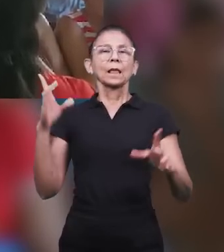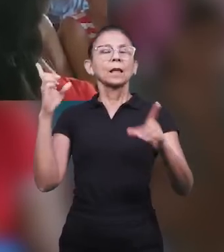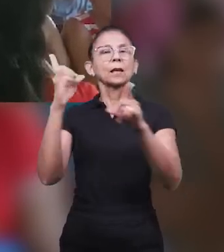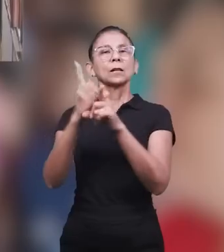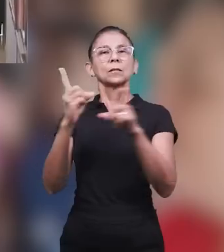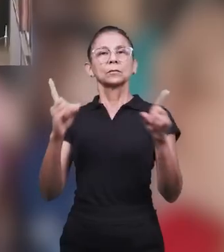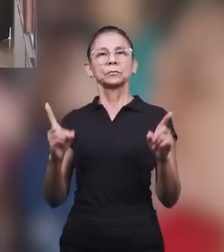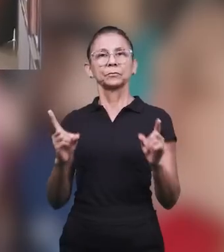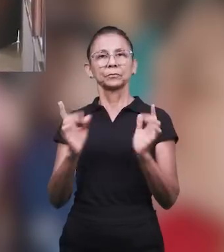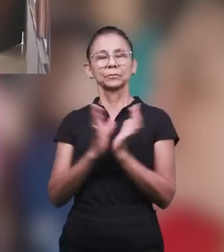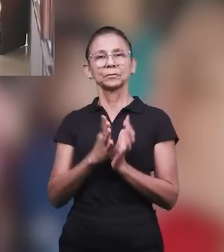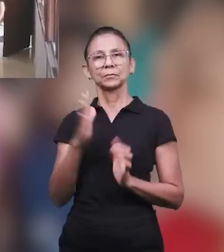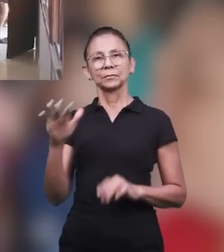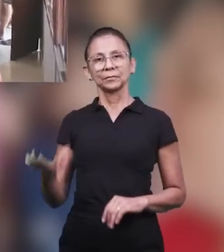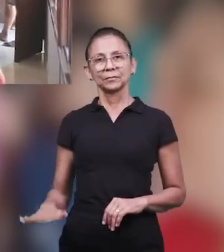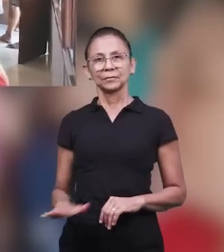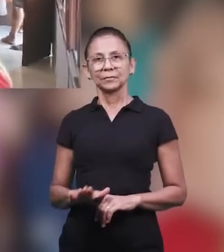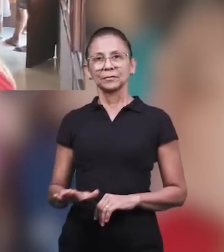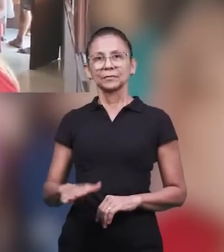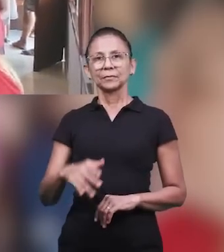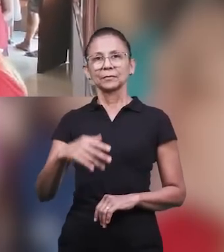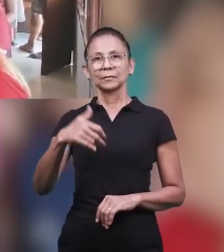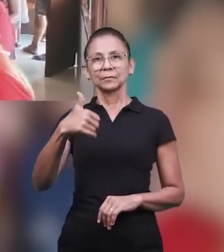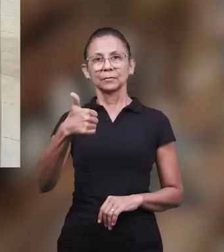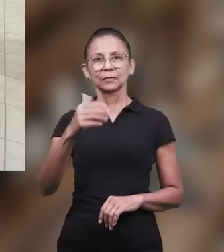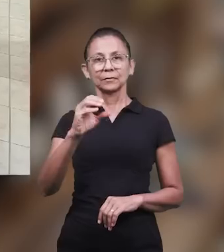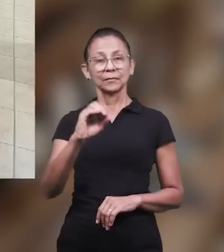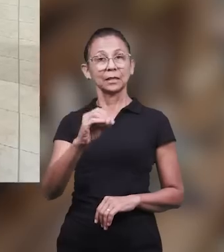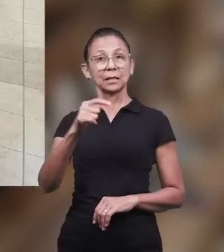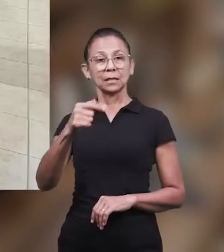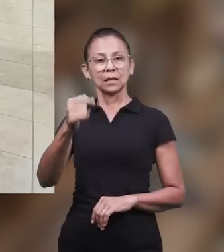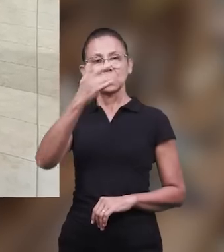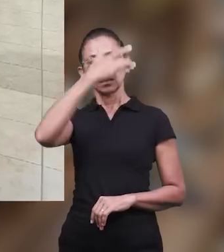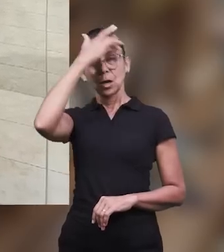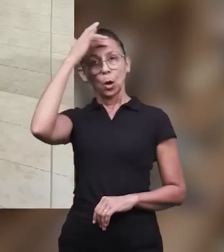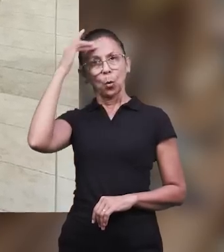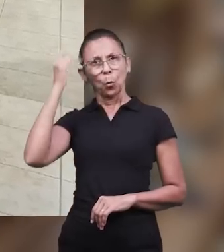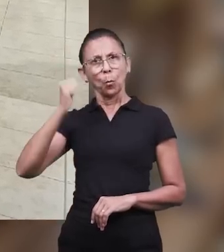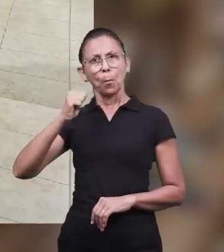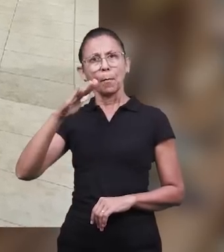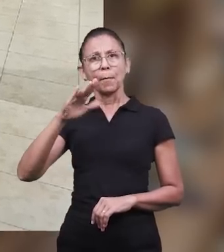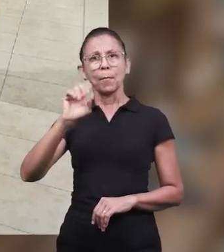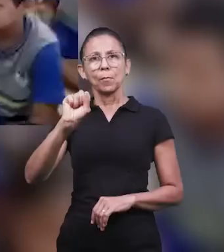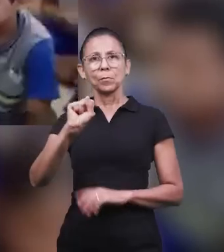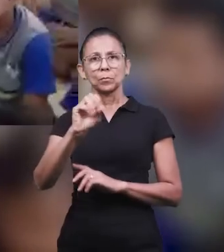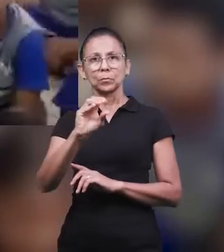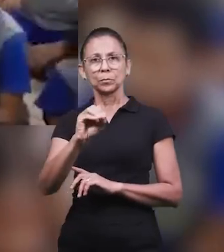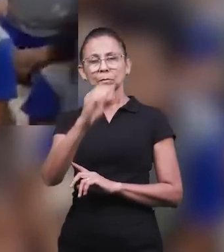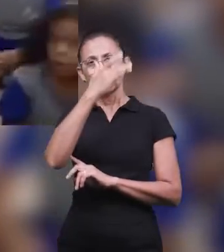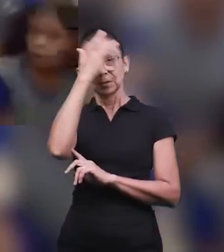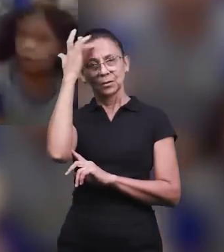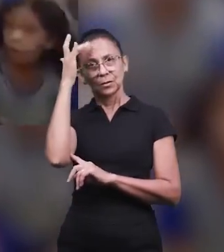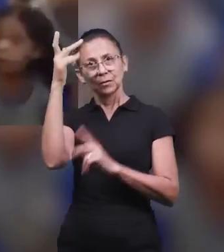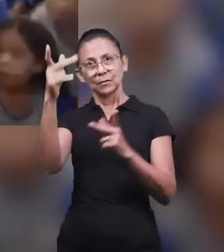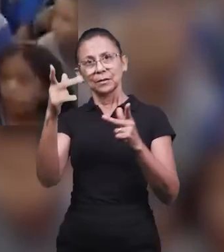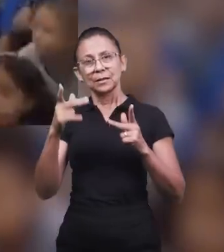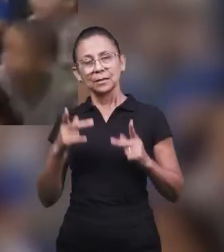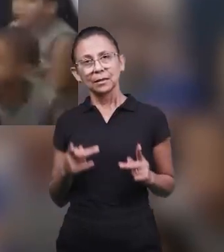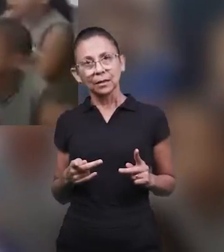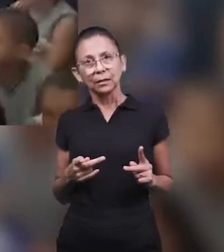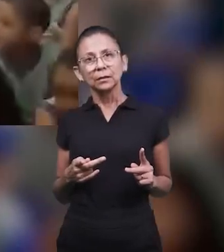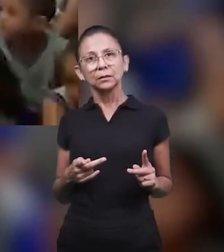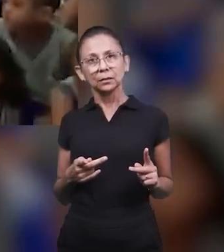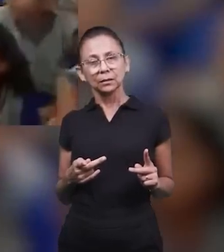das crianças teve a participação de 107 irmãos, com mais de 80 visitantes. Na cidade de